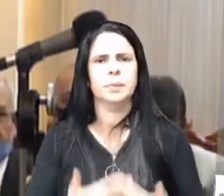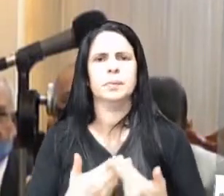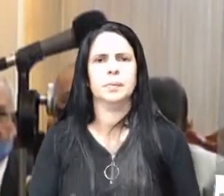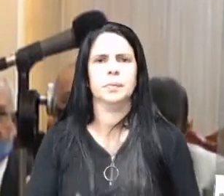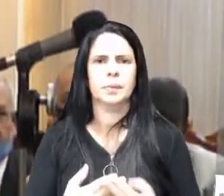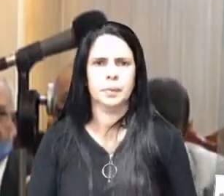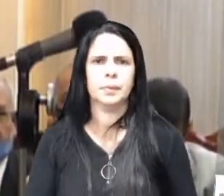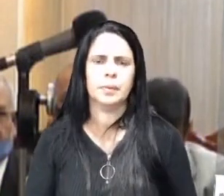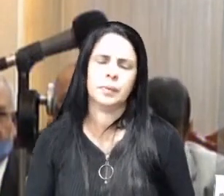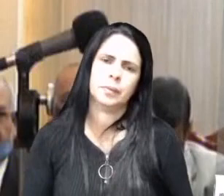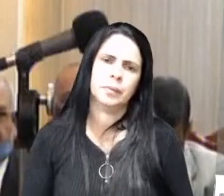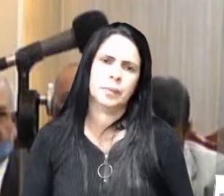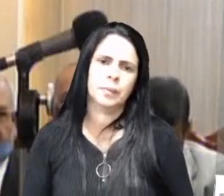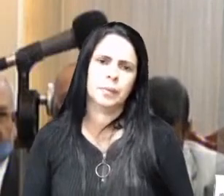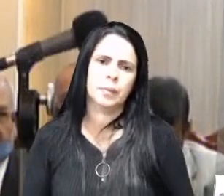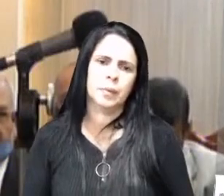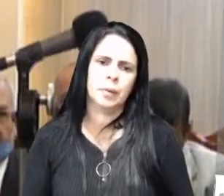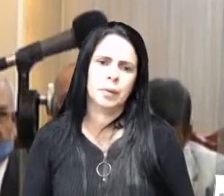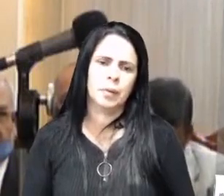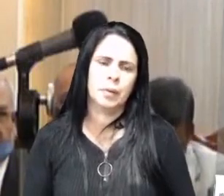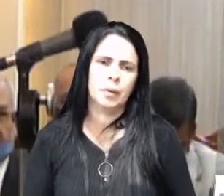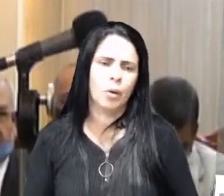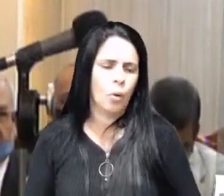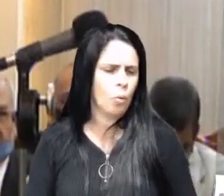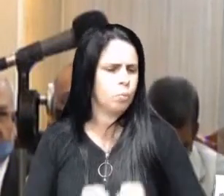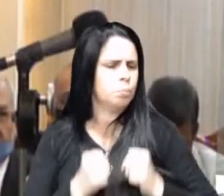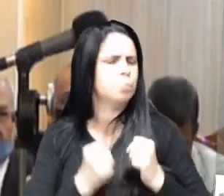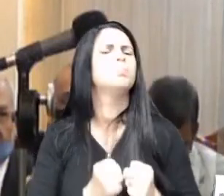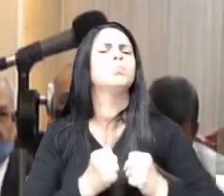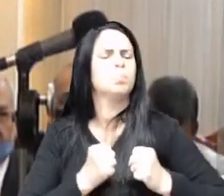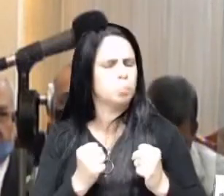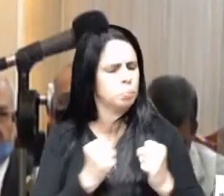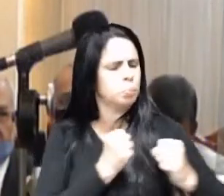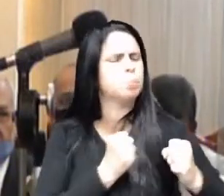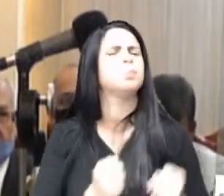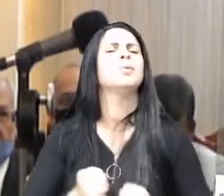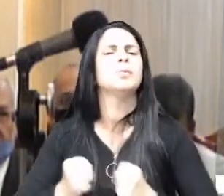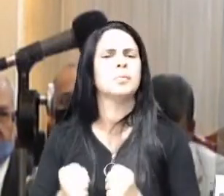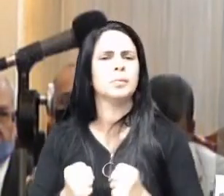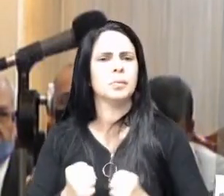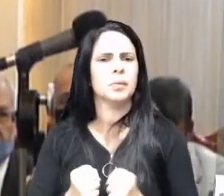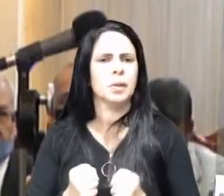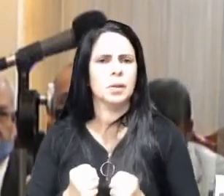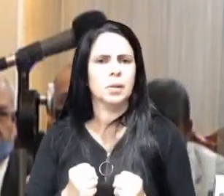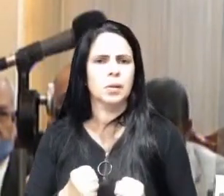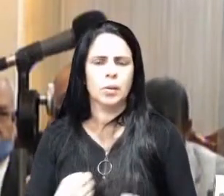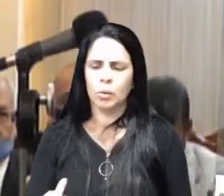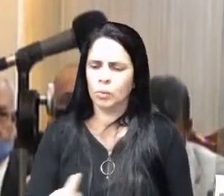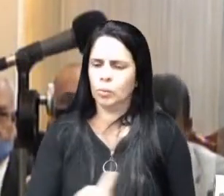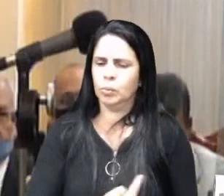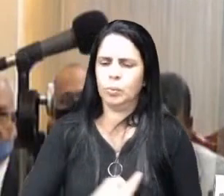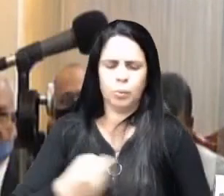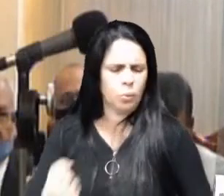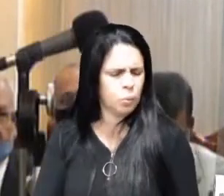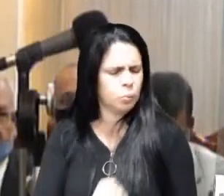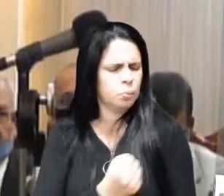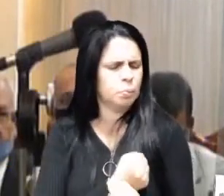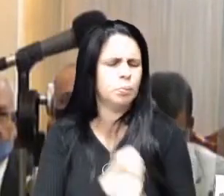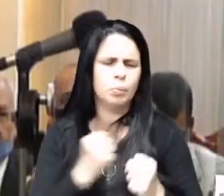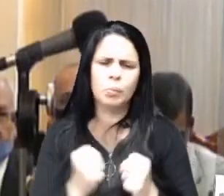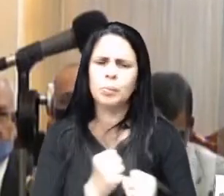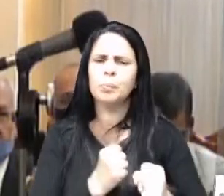Pacientes. E o que mais? Fortalecei os vossos corações. Por